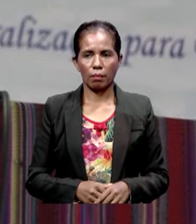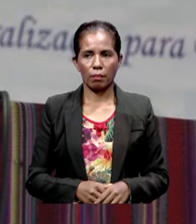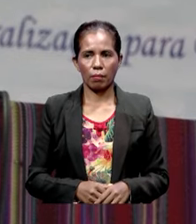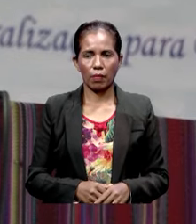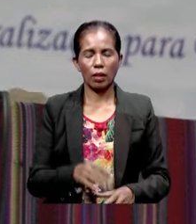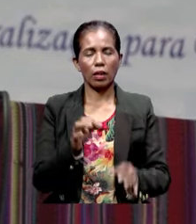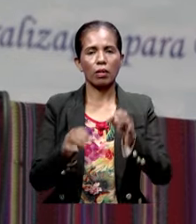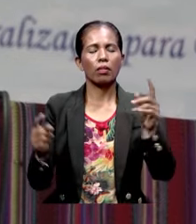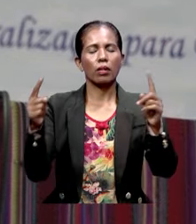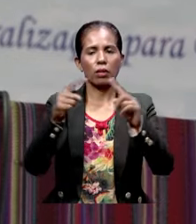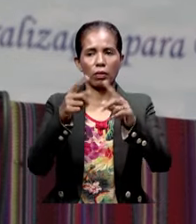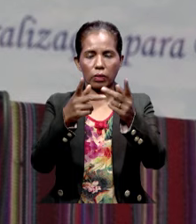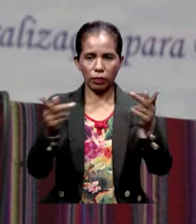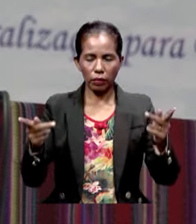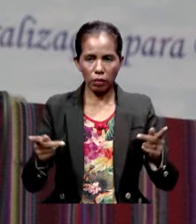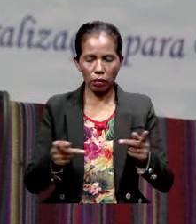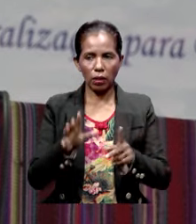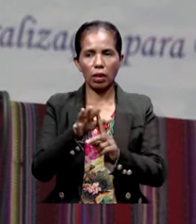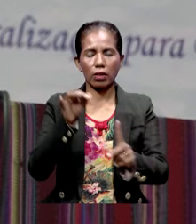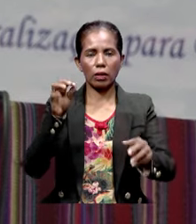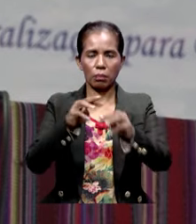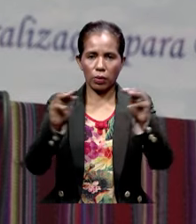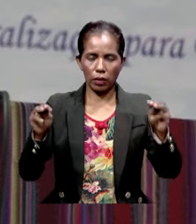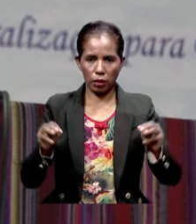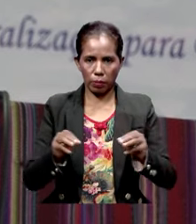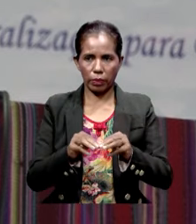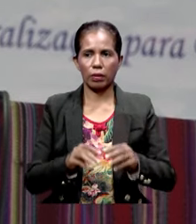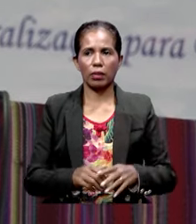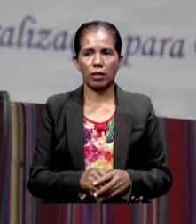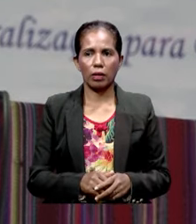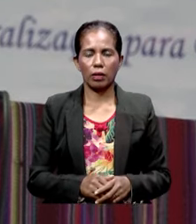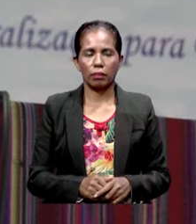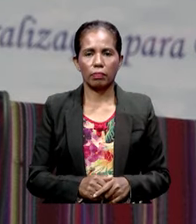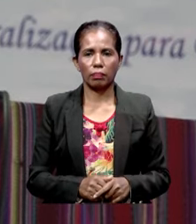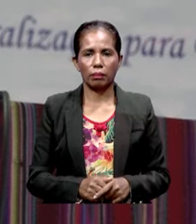Quando torne a fase eleições municipais Macap